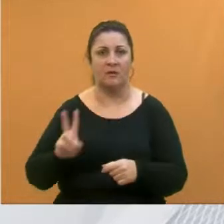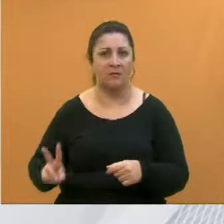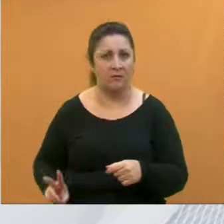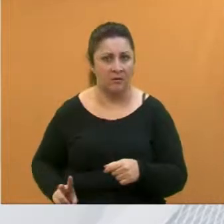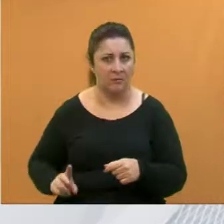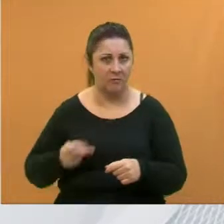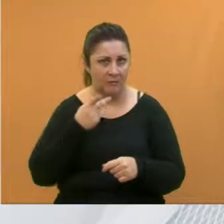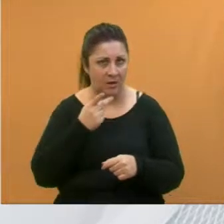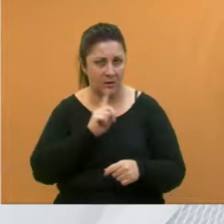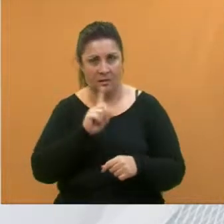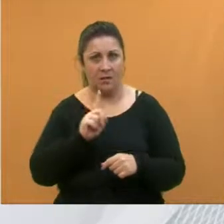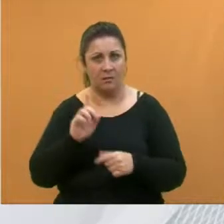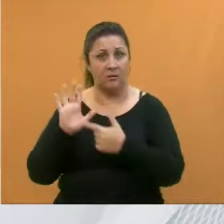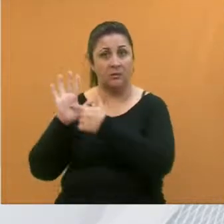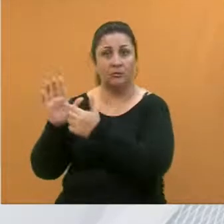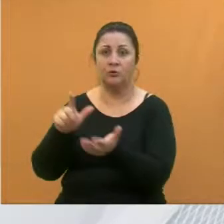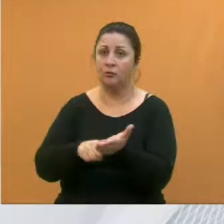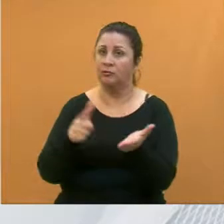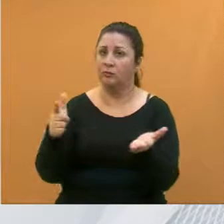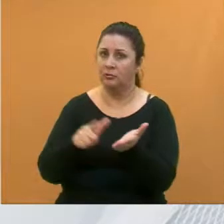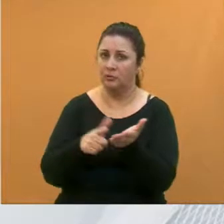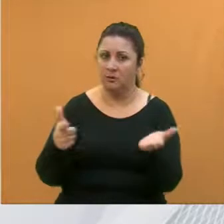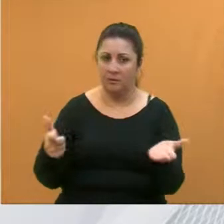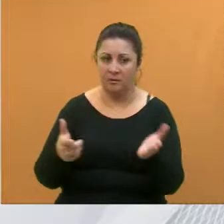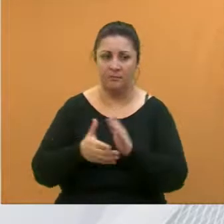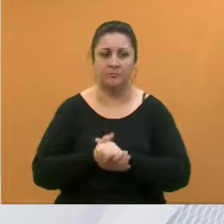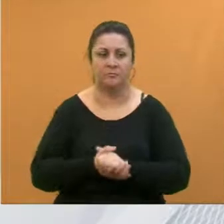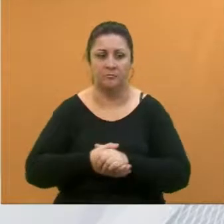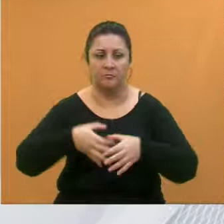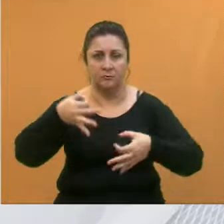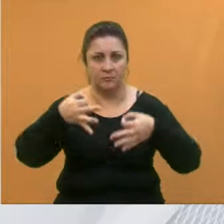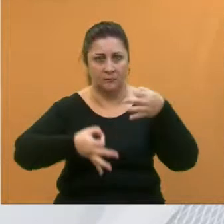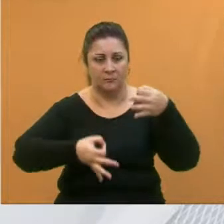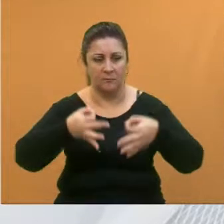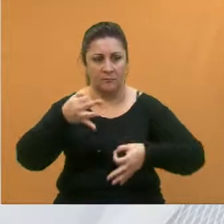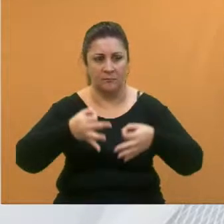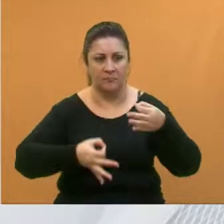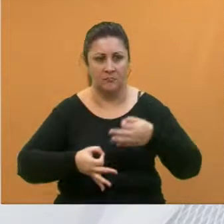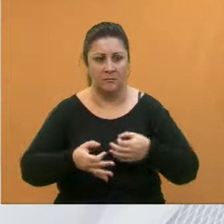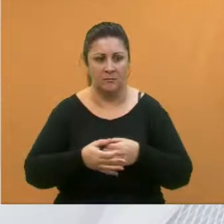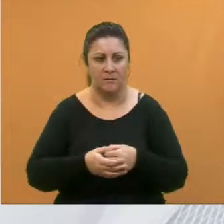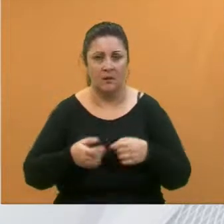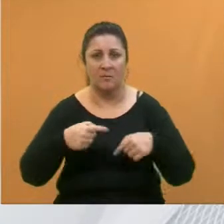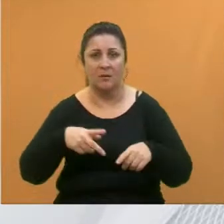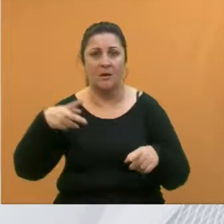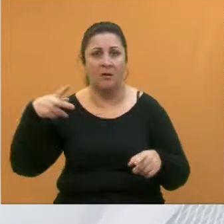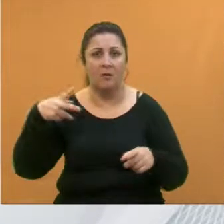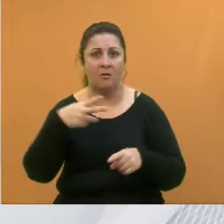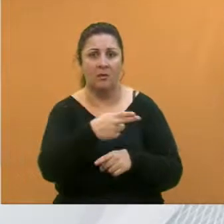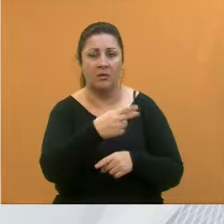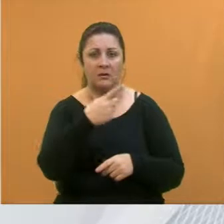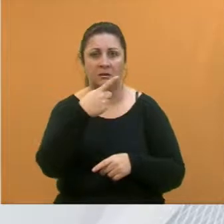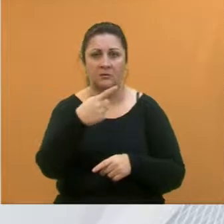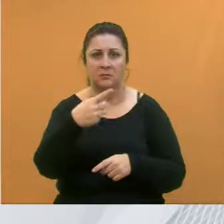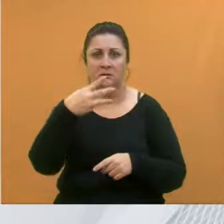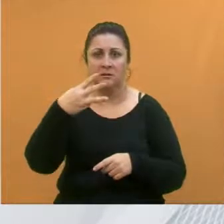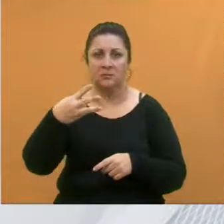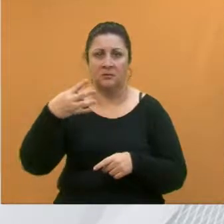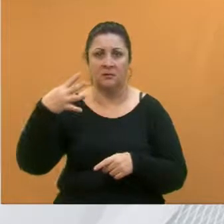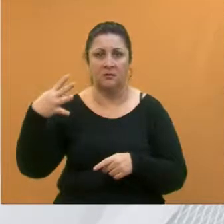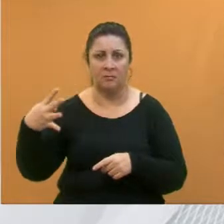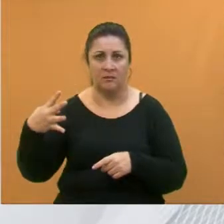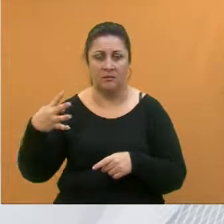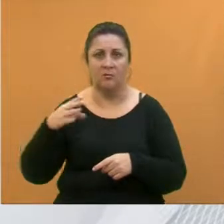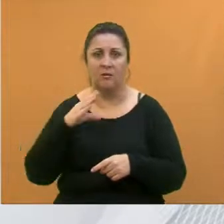falando, não. É um jornal local. Tribunal de Justiça manda cortar 134 cargos